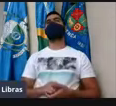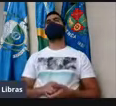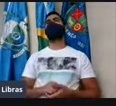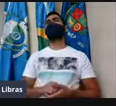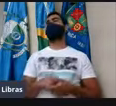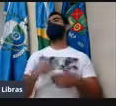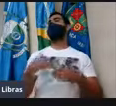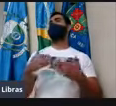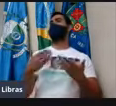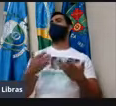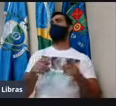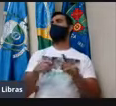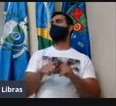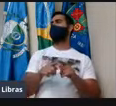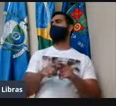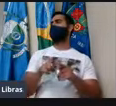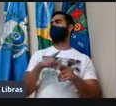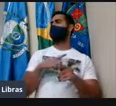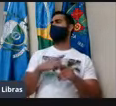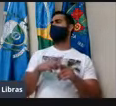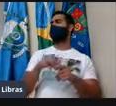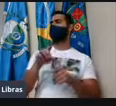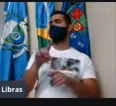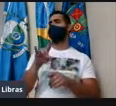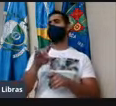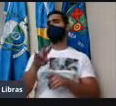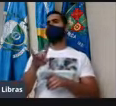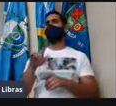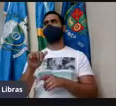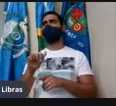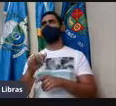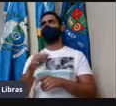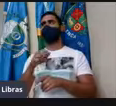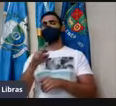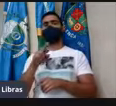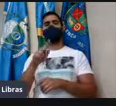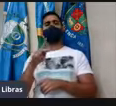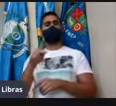qual seria o endividamento do RPPS.